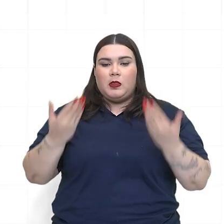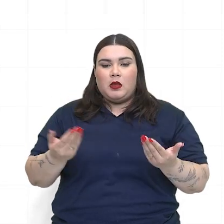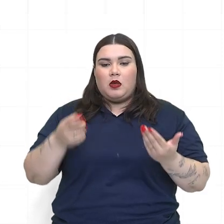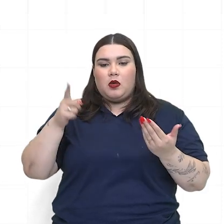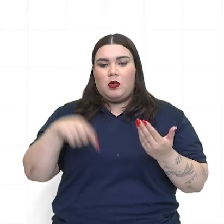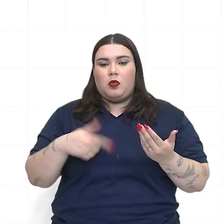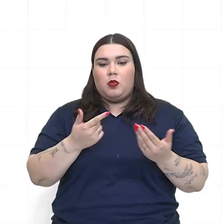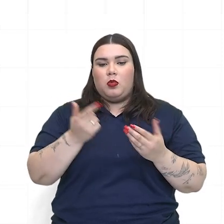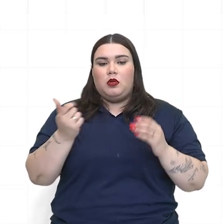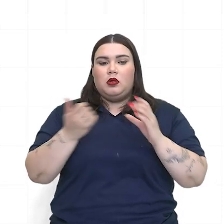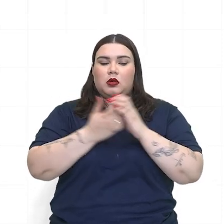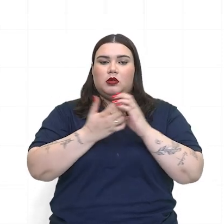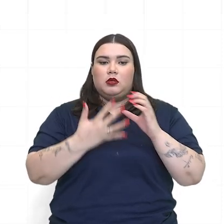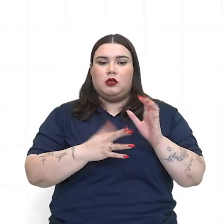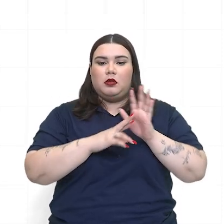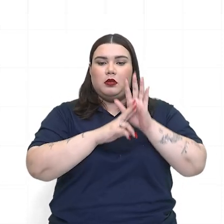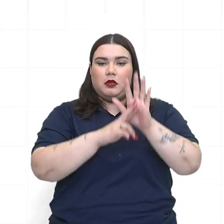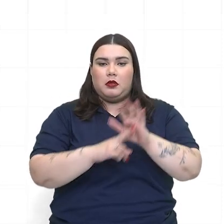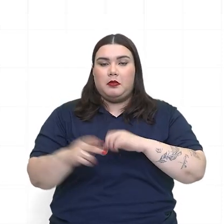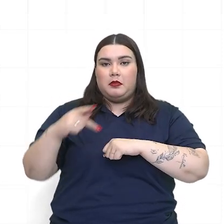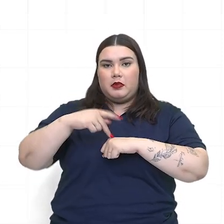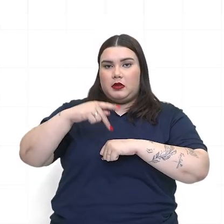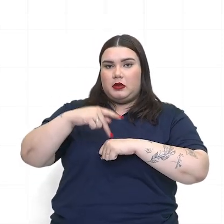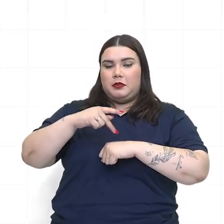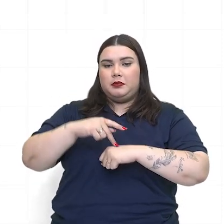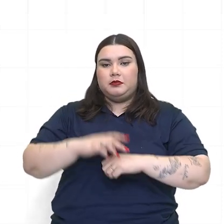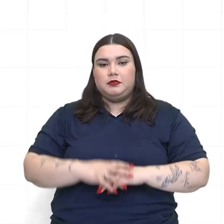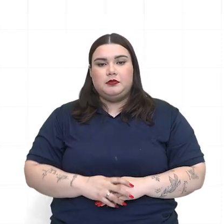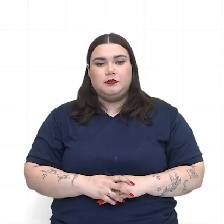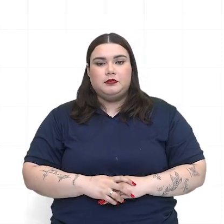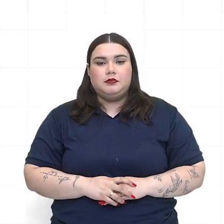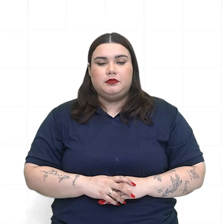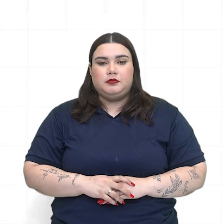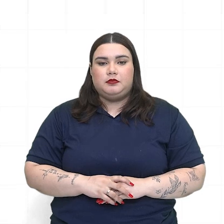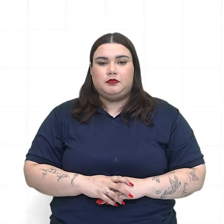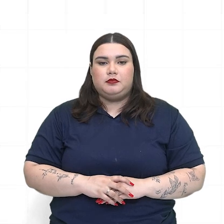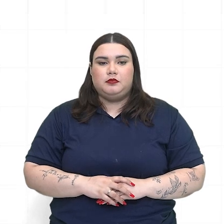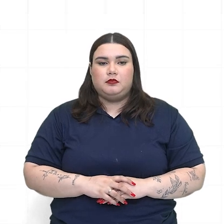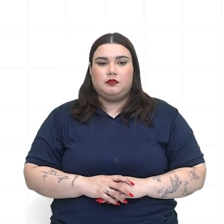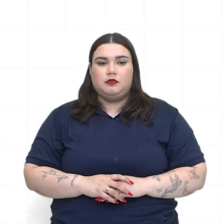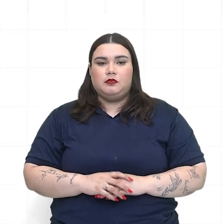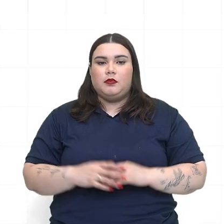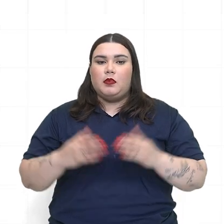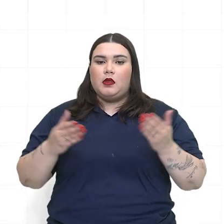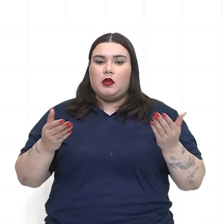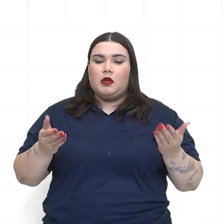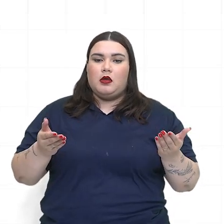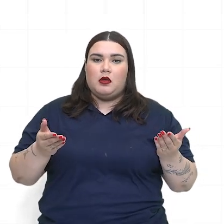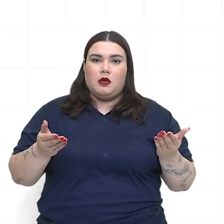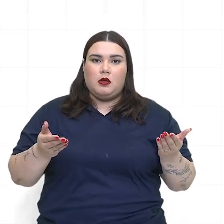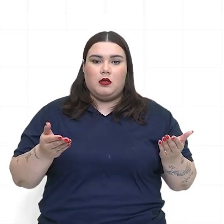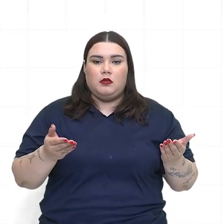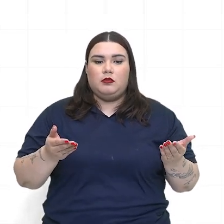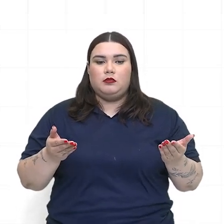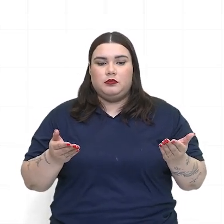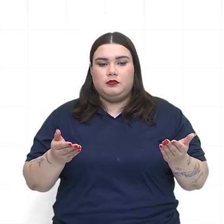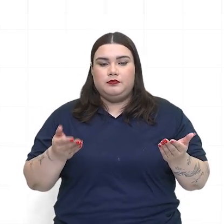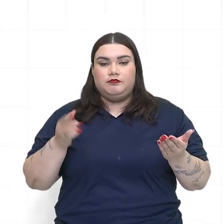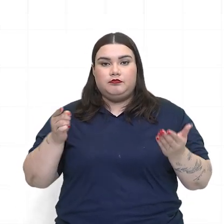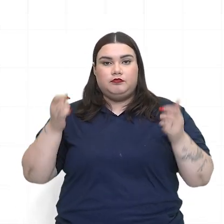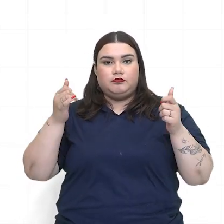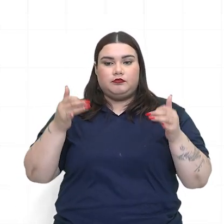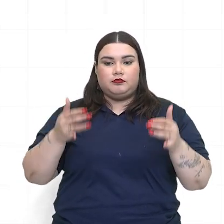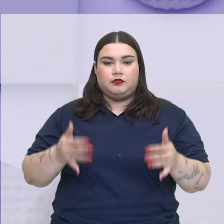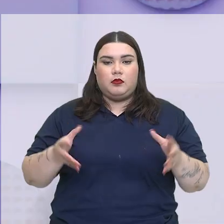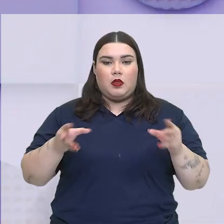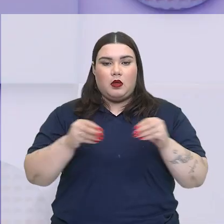aliás é outro elemento que o representa, que é a rocha. Ok? Então, só para encerrarmos essa parte